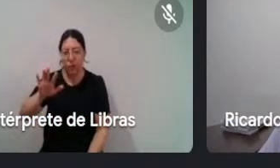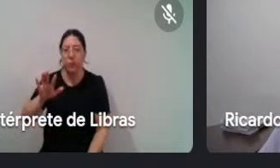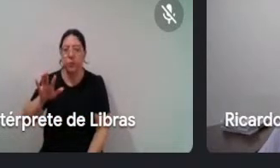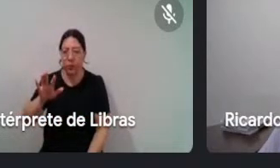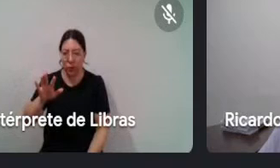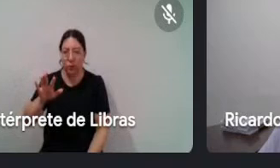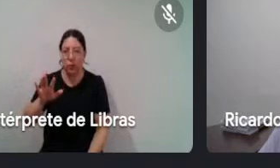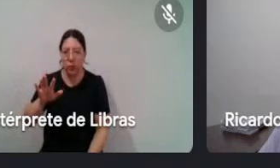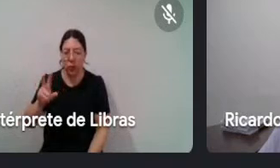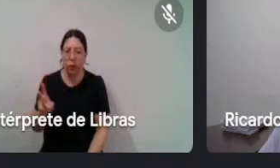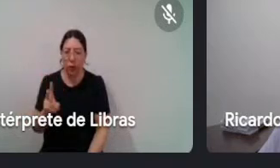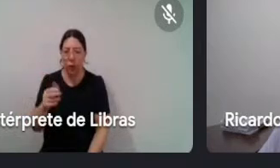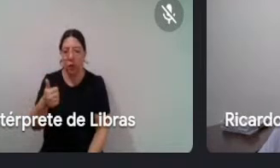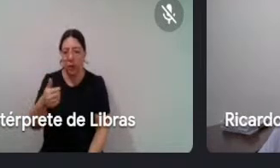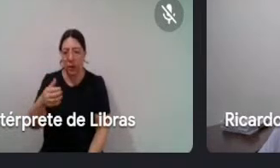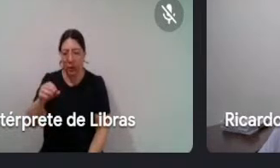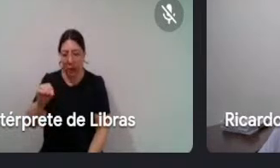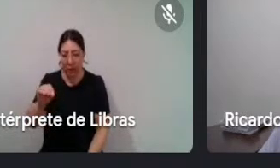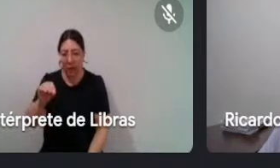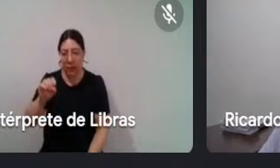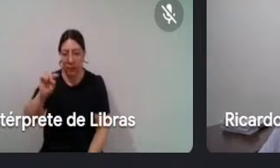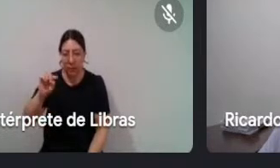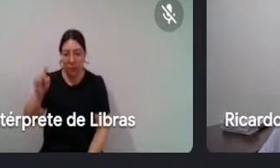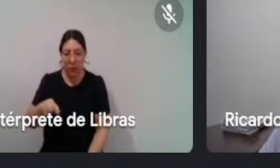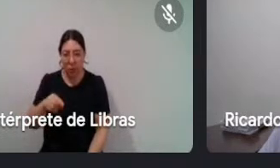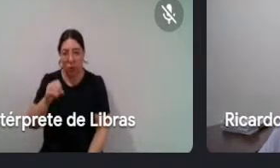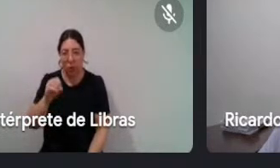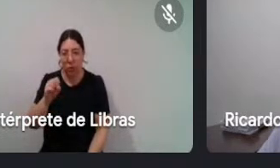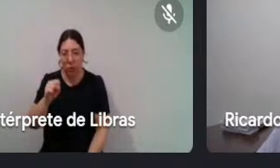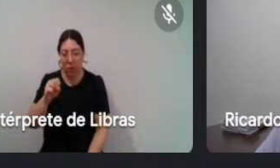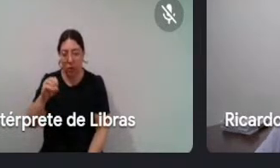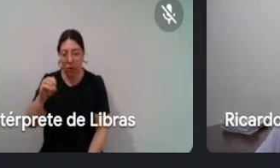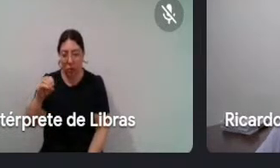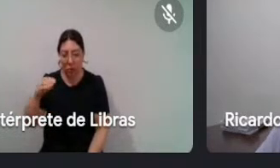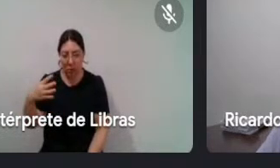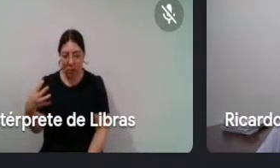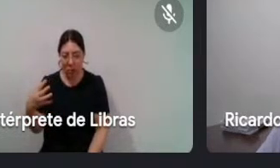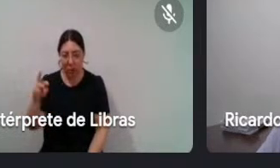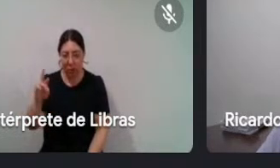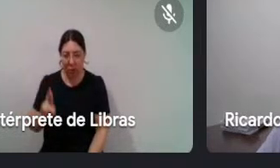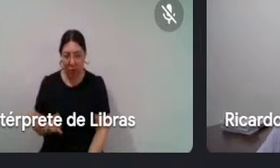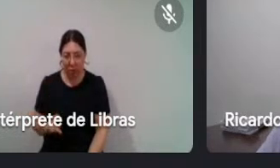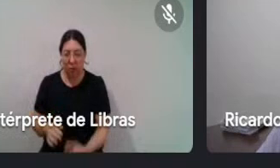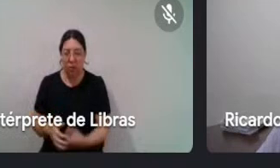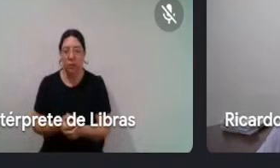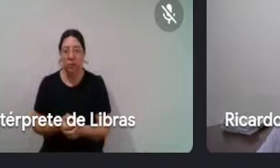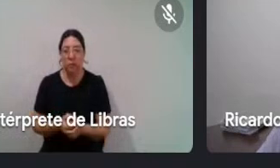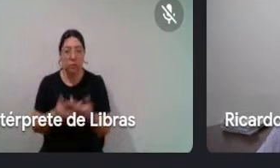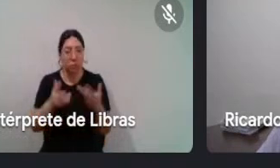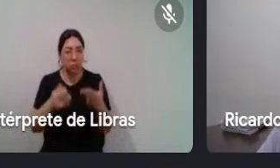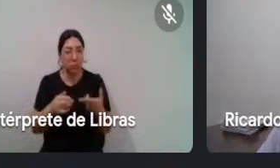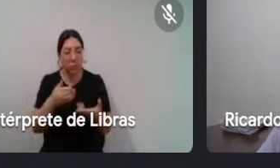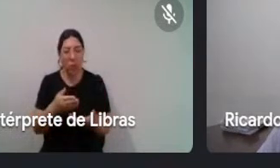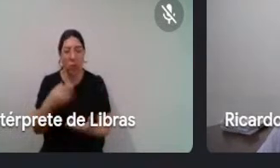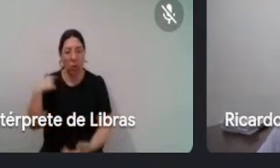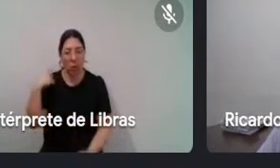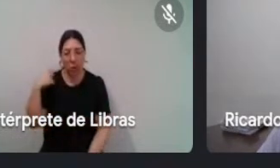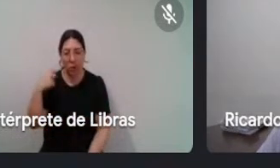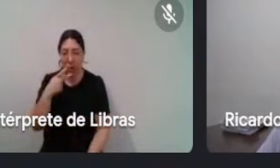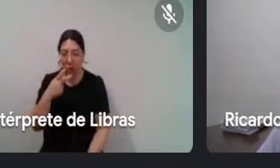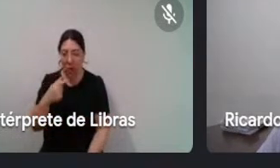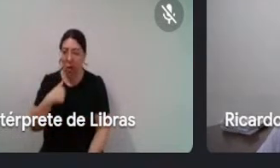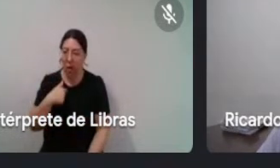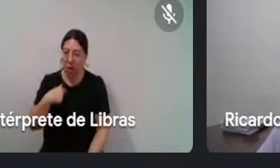R$ 10.804,03, devidamente atualizados. E já até adianto, né, senhor presidente, e como o próprio advogado falou, e aqui eu